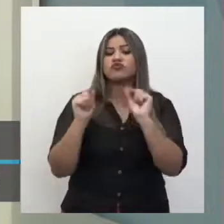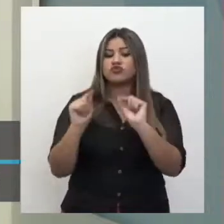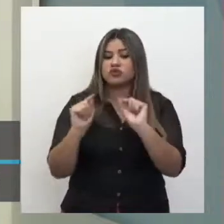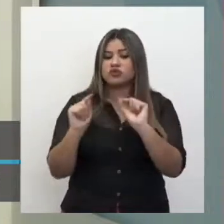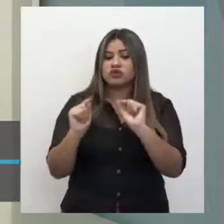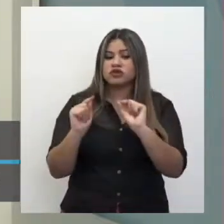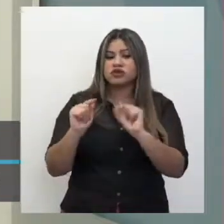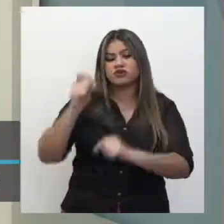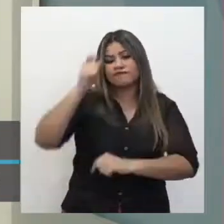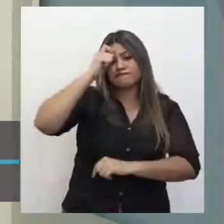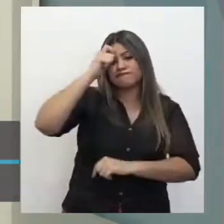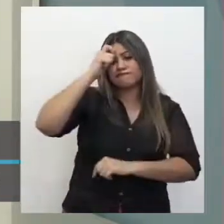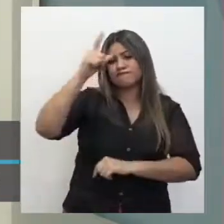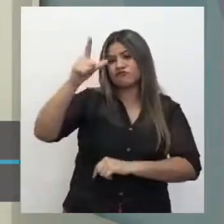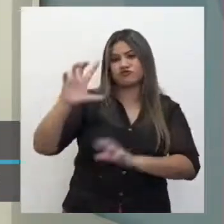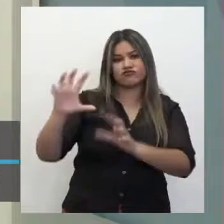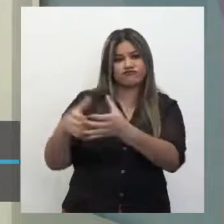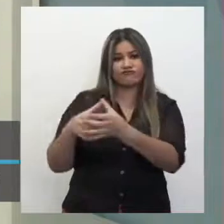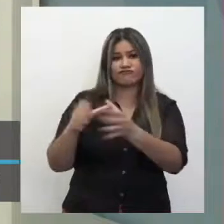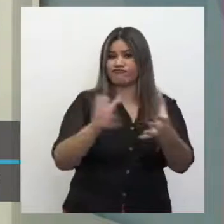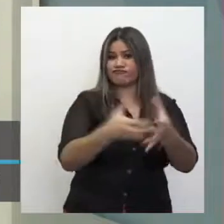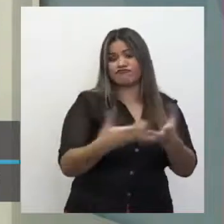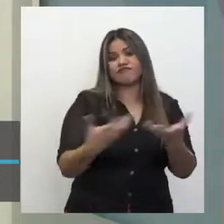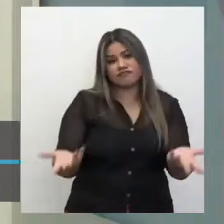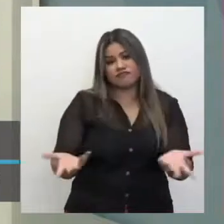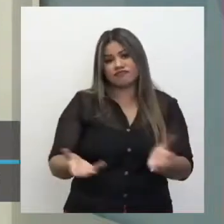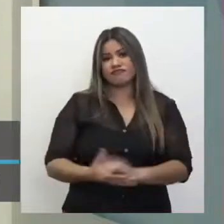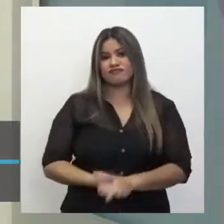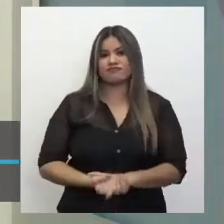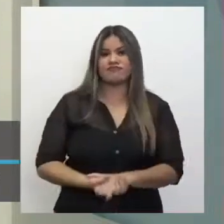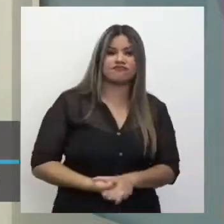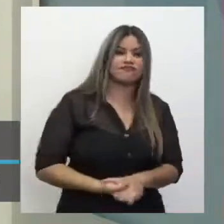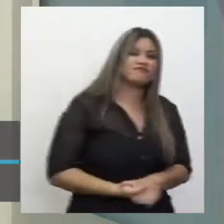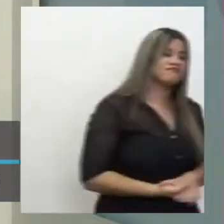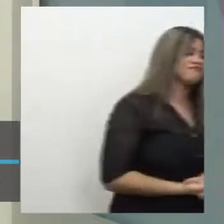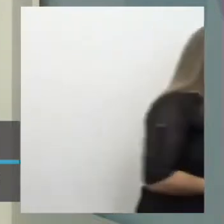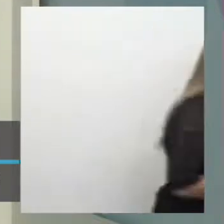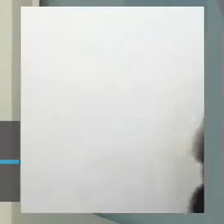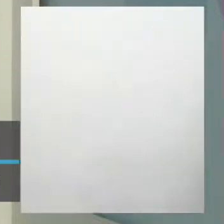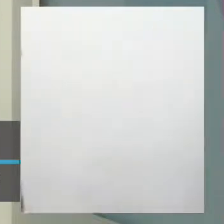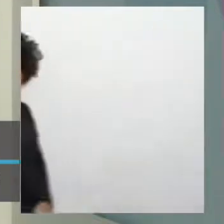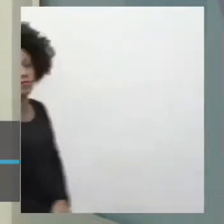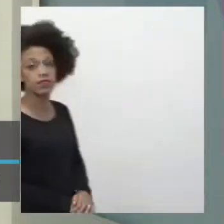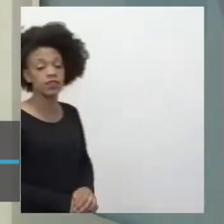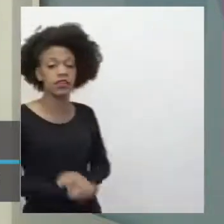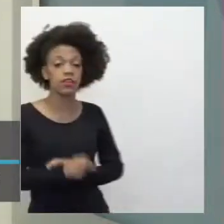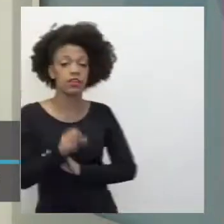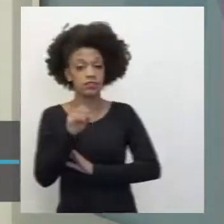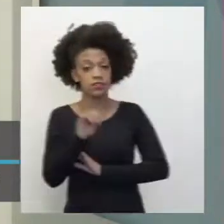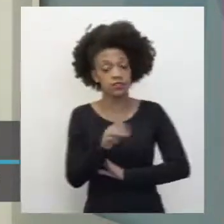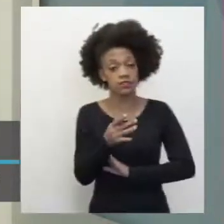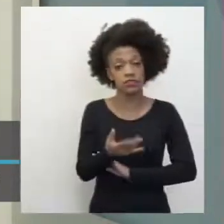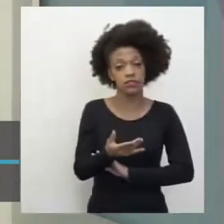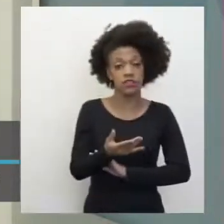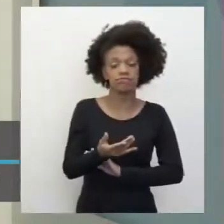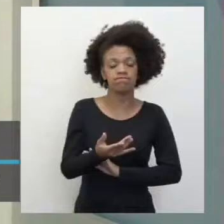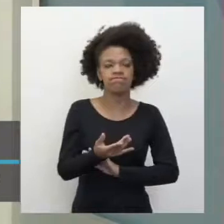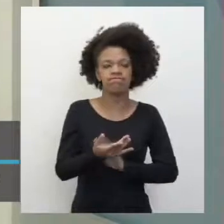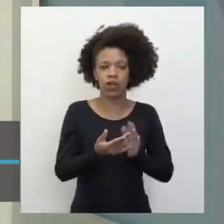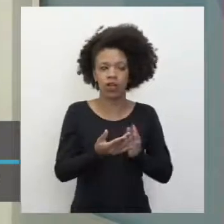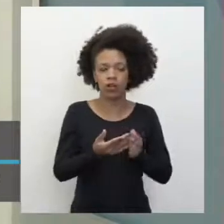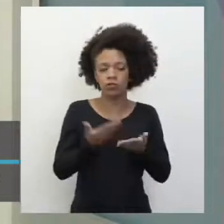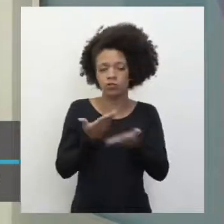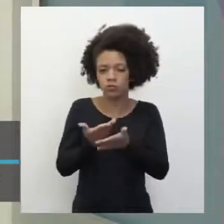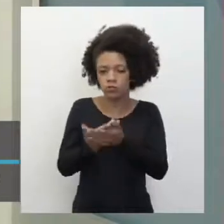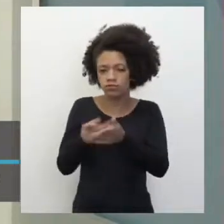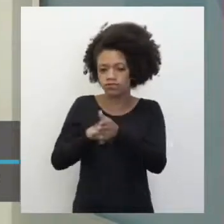da cultura desses povos, né? E se a gente vai para um extremo, né, para